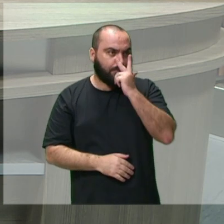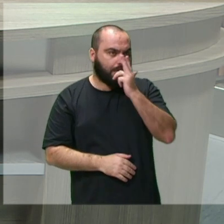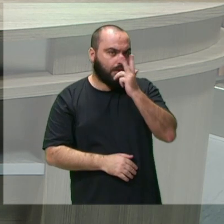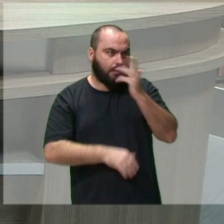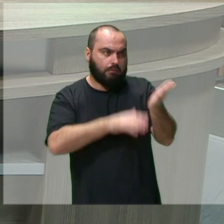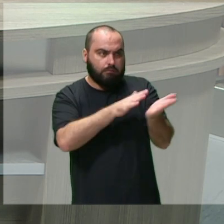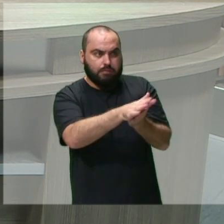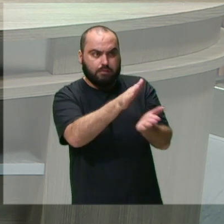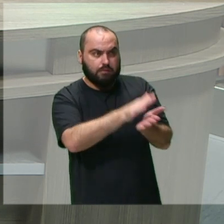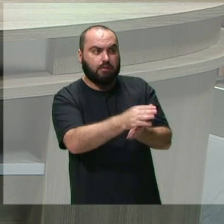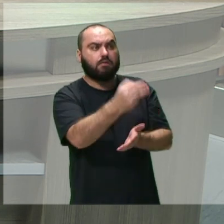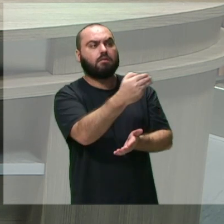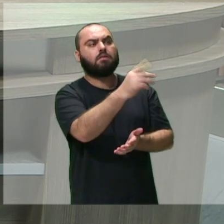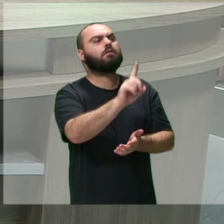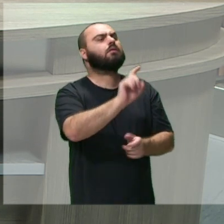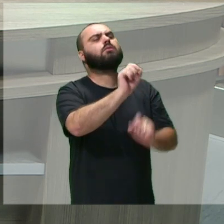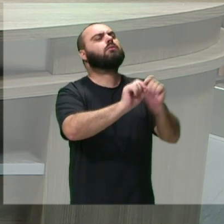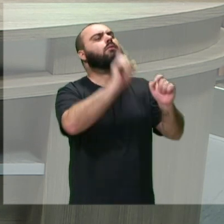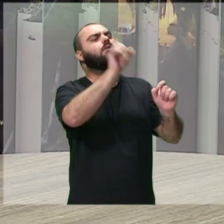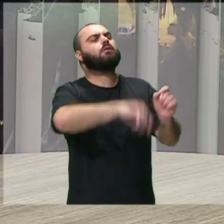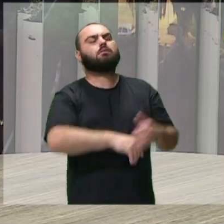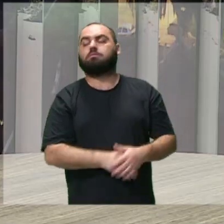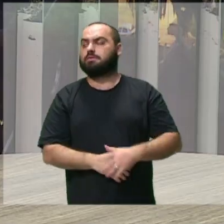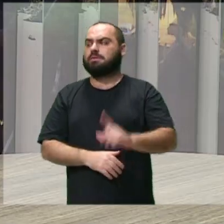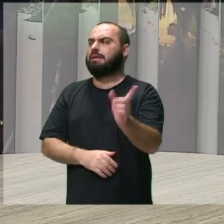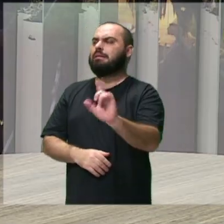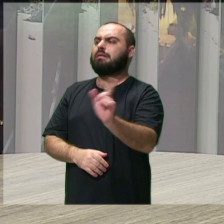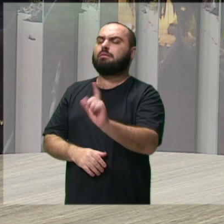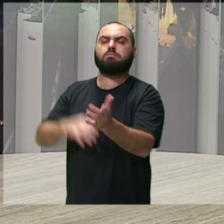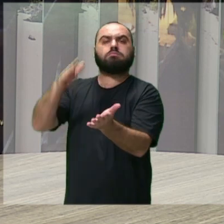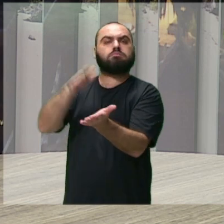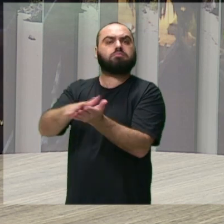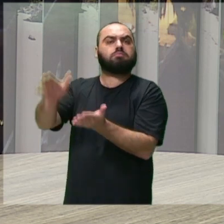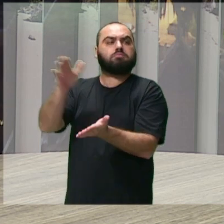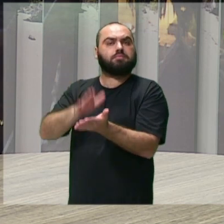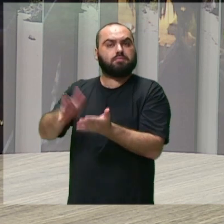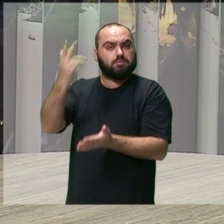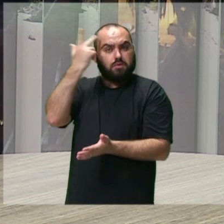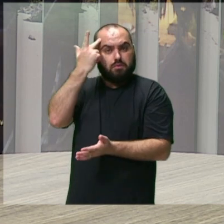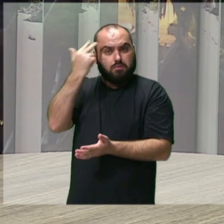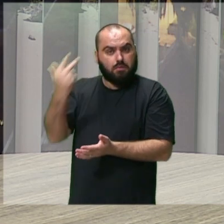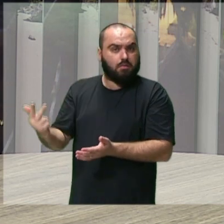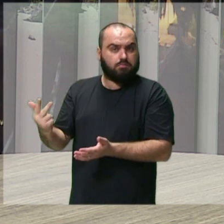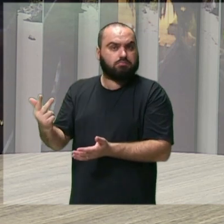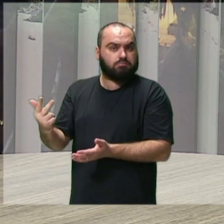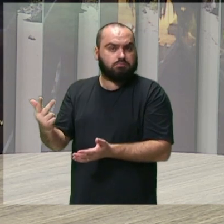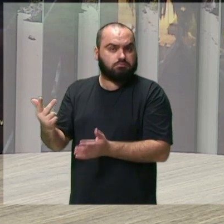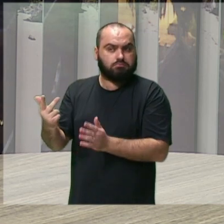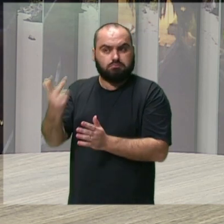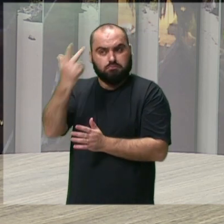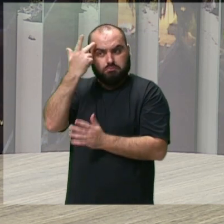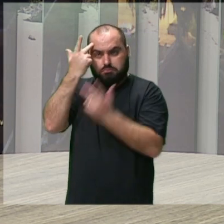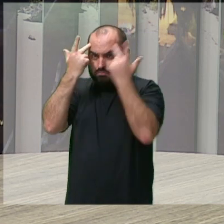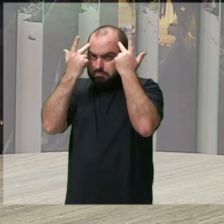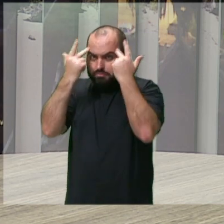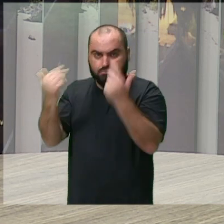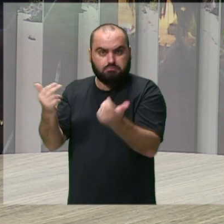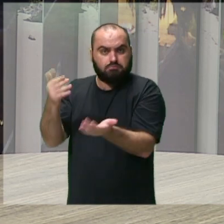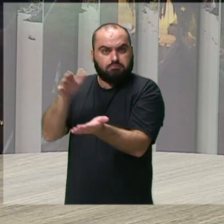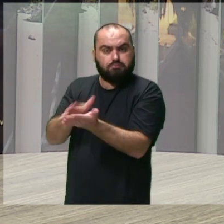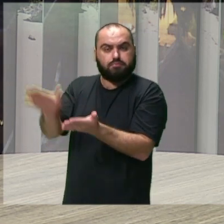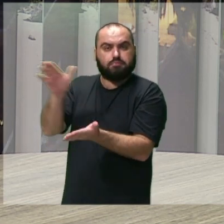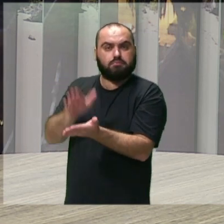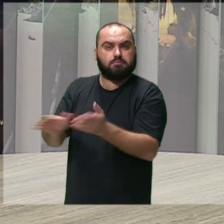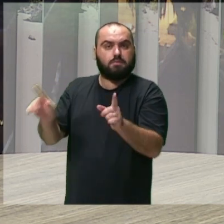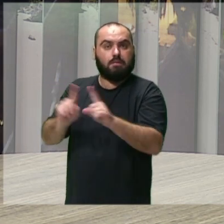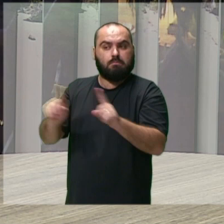Como é que funciona? Não é uma impressora 3D, é uma impressora normal, duas dimensões mesmo, né? Normal, só que